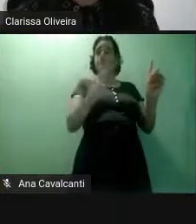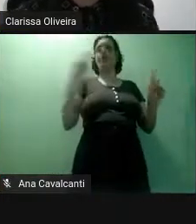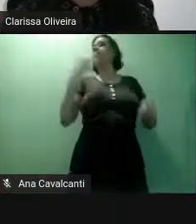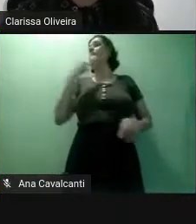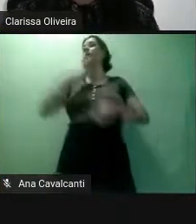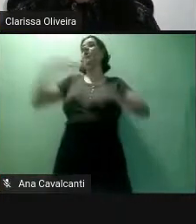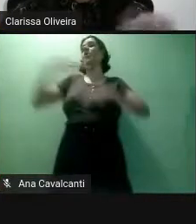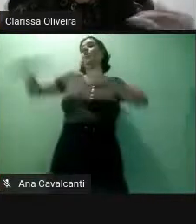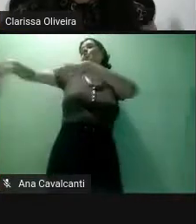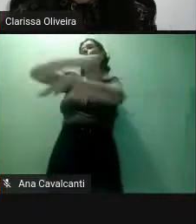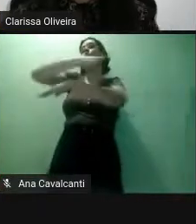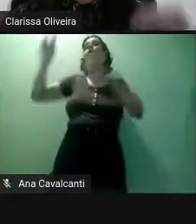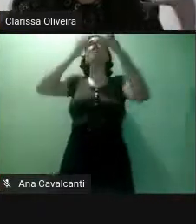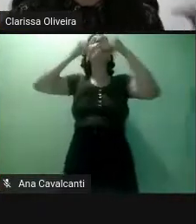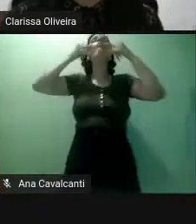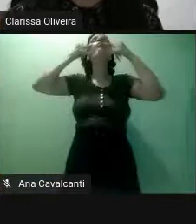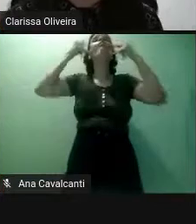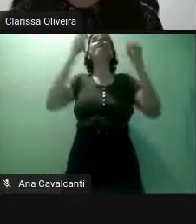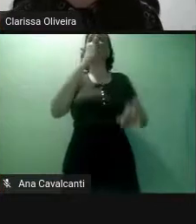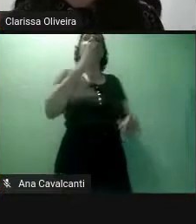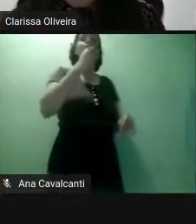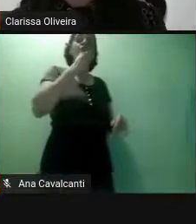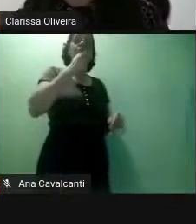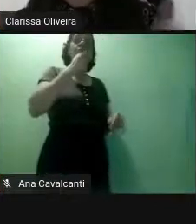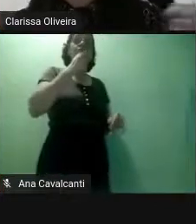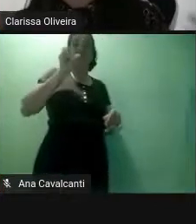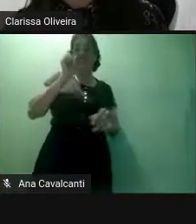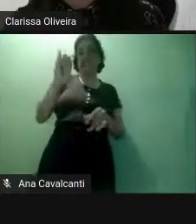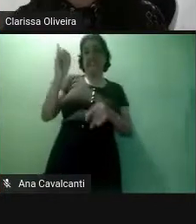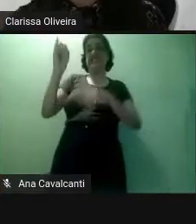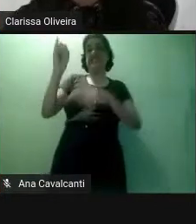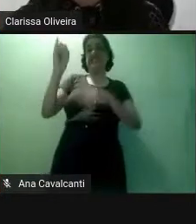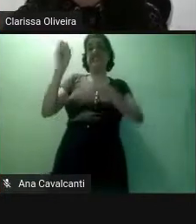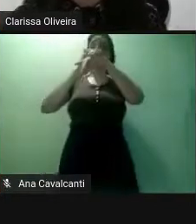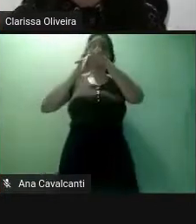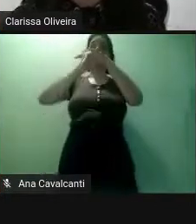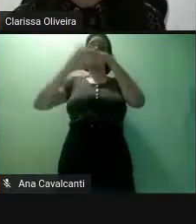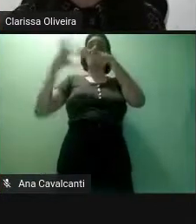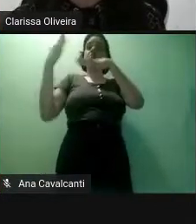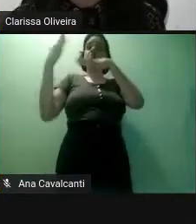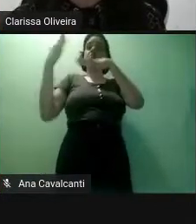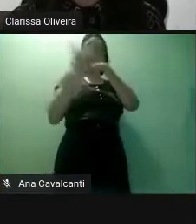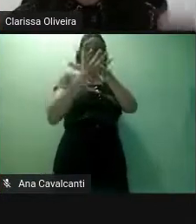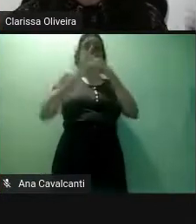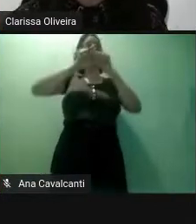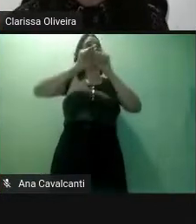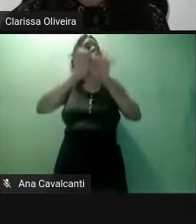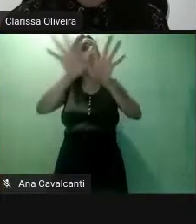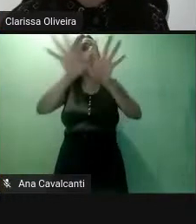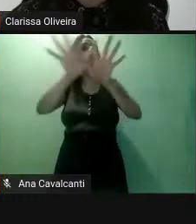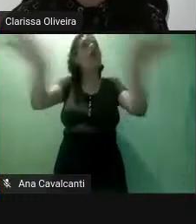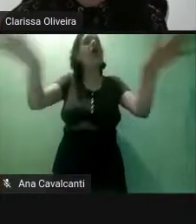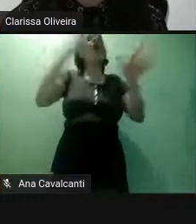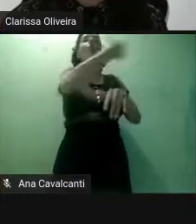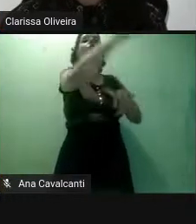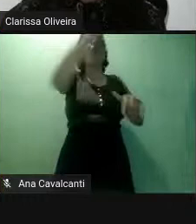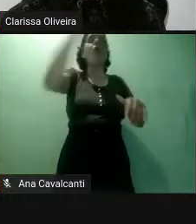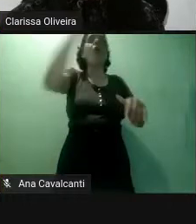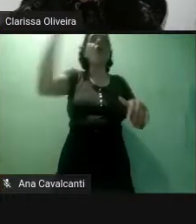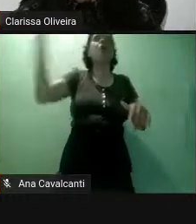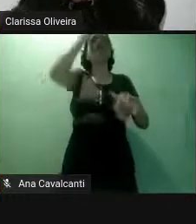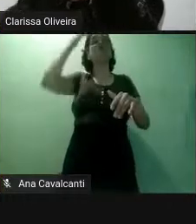sem máscara, porque se você estiver contaminado, você vai levar essa contaminação para outras pessoas, para as pessoas que você